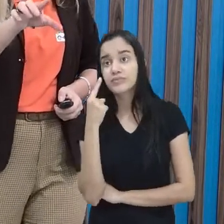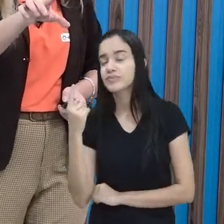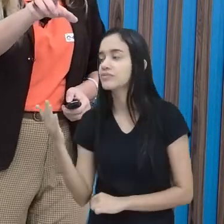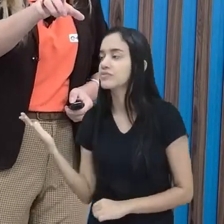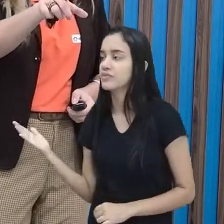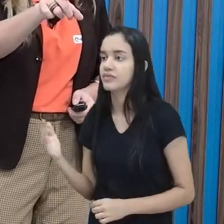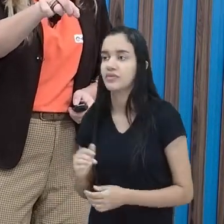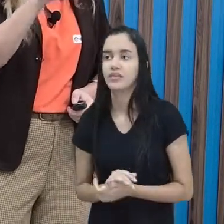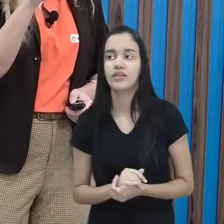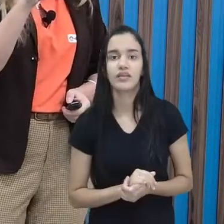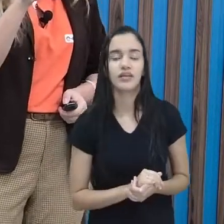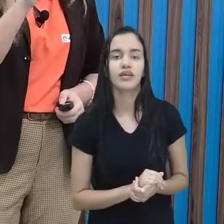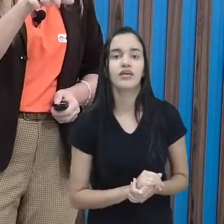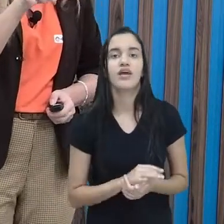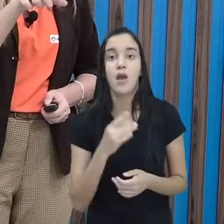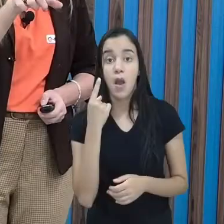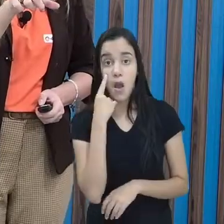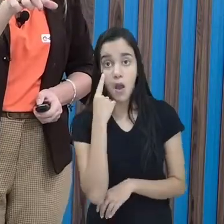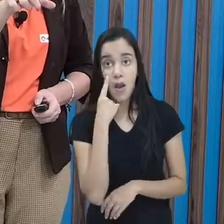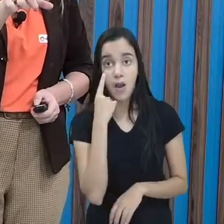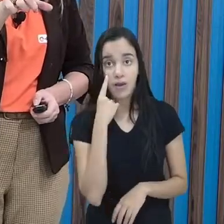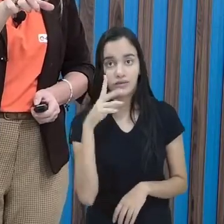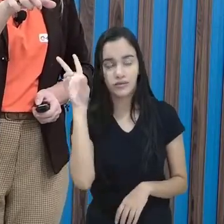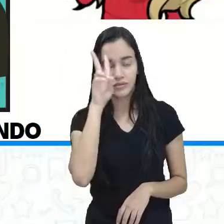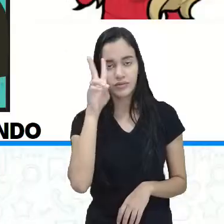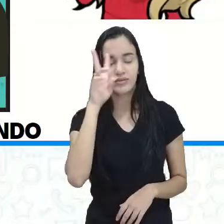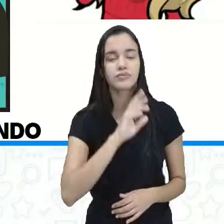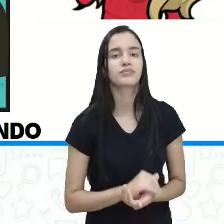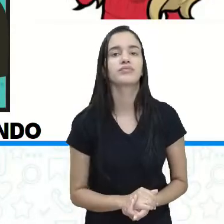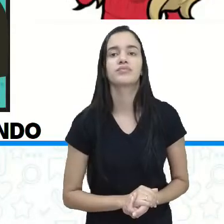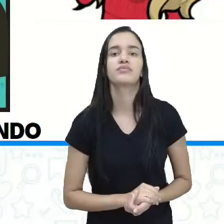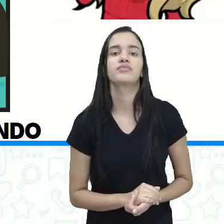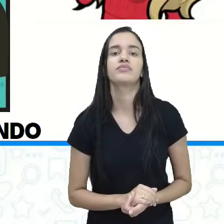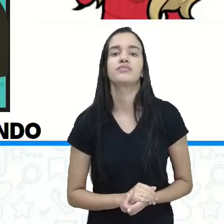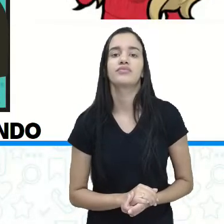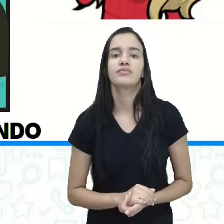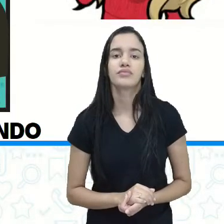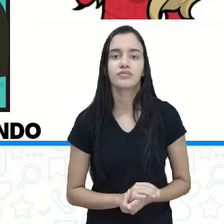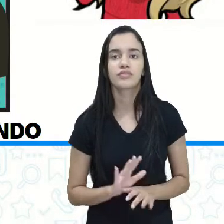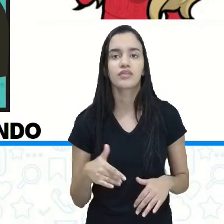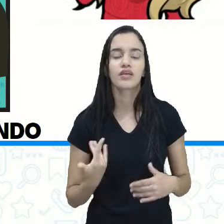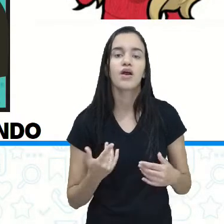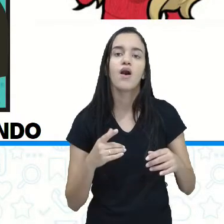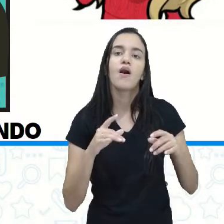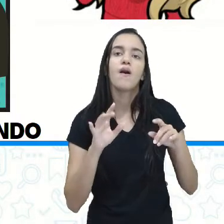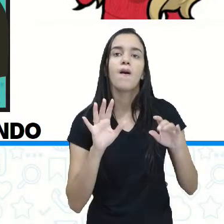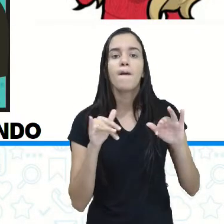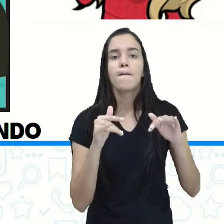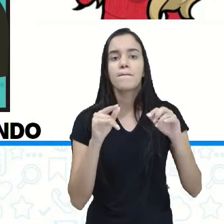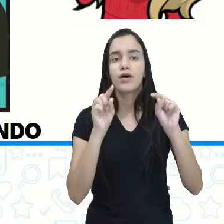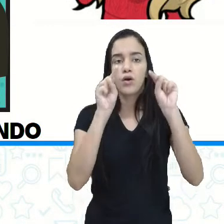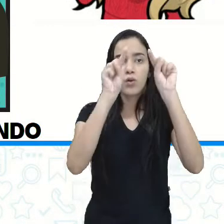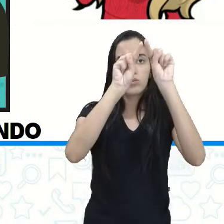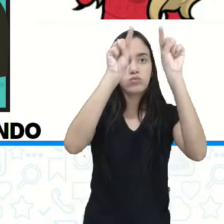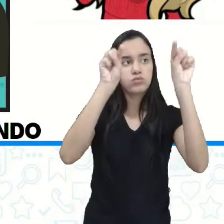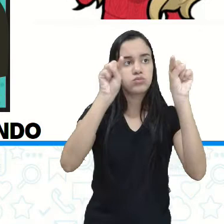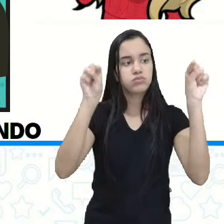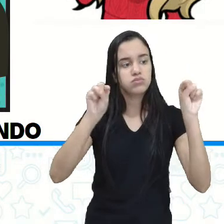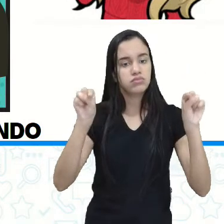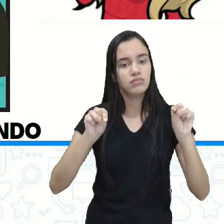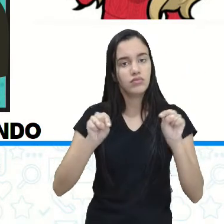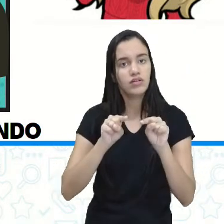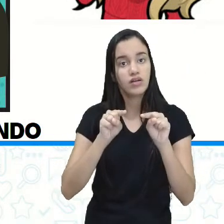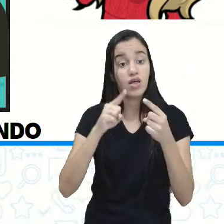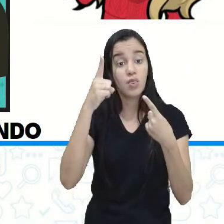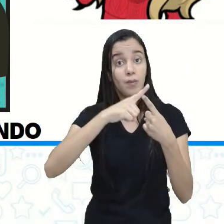conhecimentos rapidinho. Olha essa historinha aí. O balão do primeiro quadrinho indica